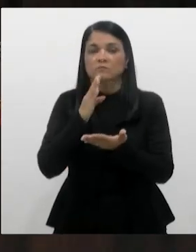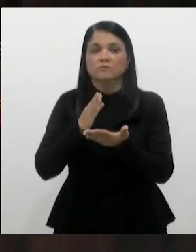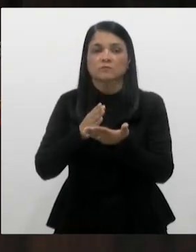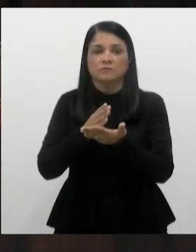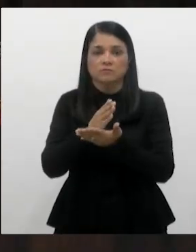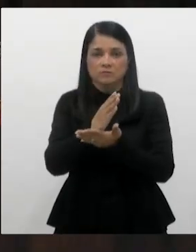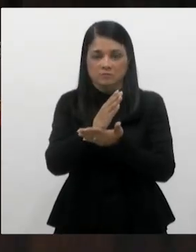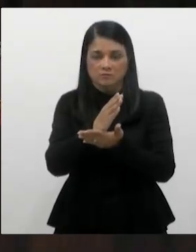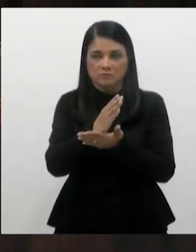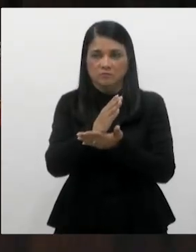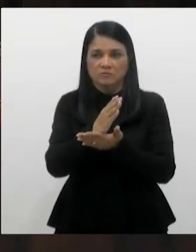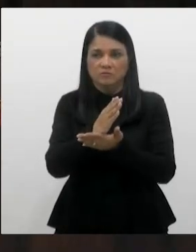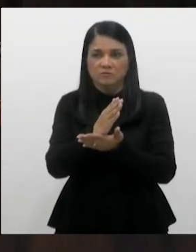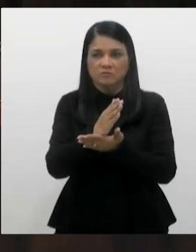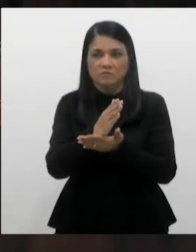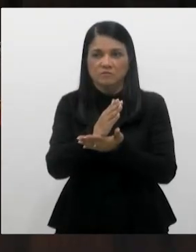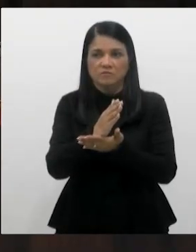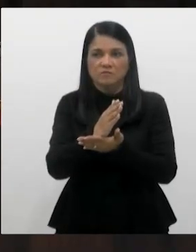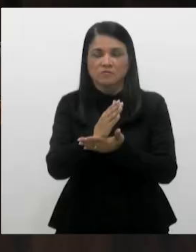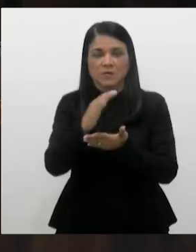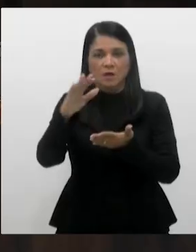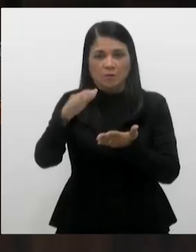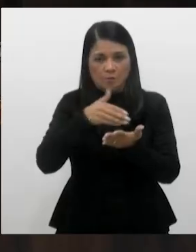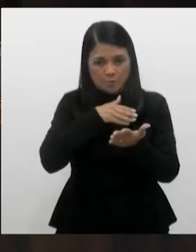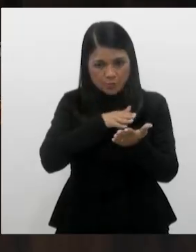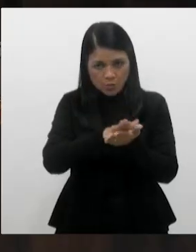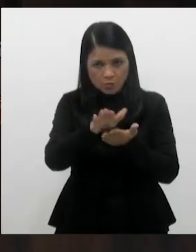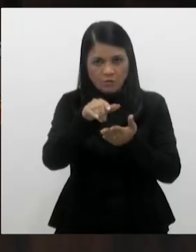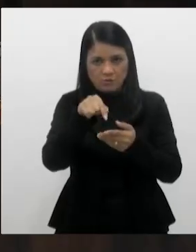estão. Aprovado, vão à promulgação.